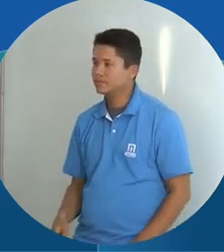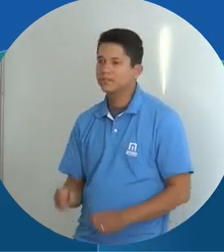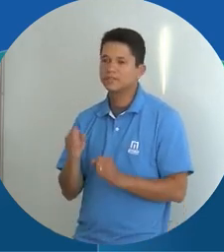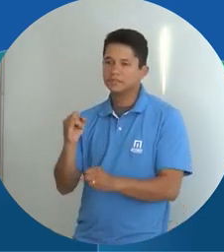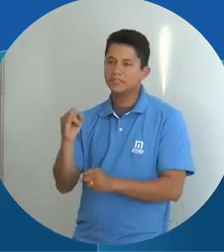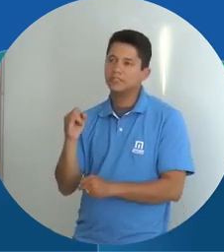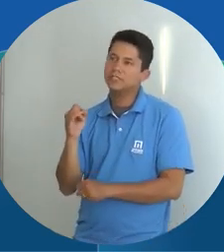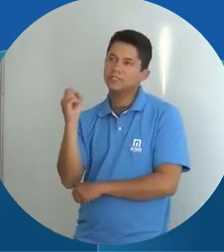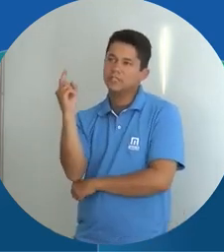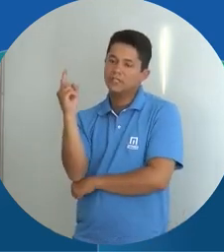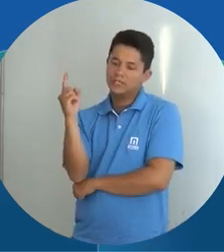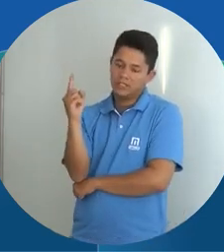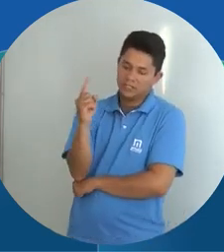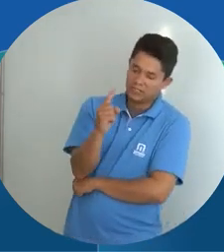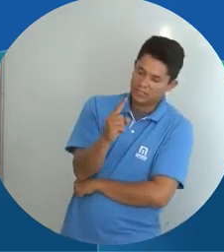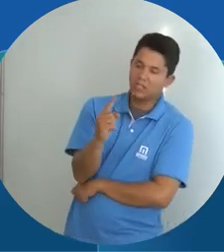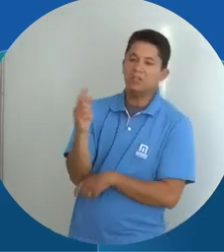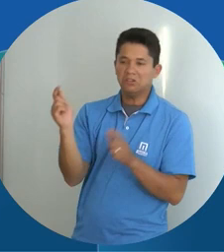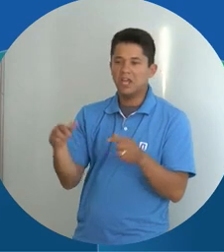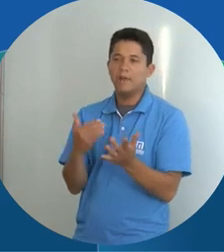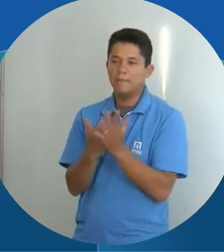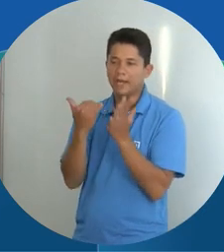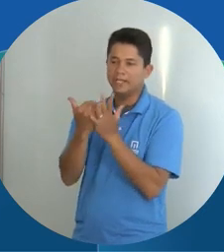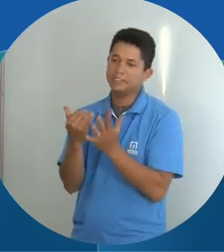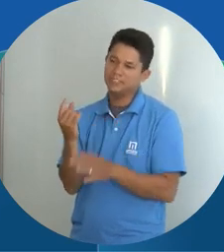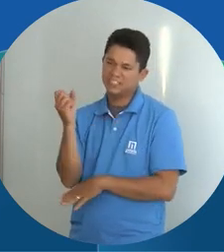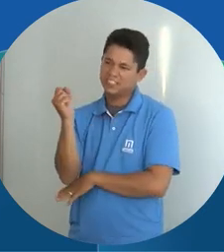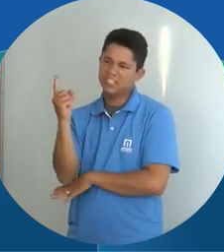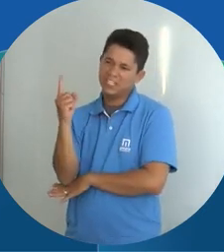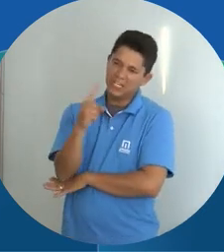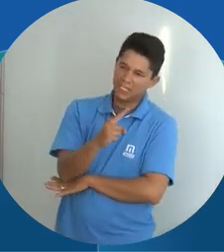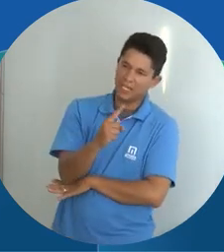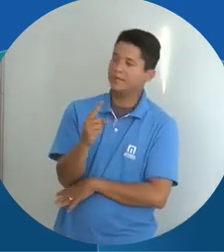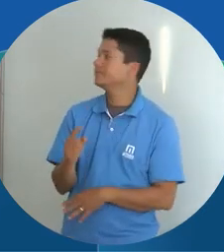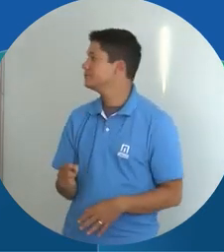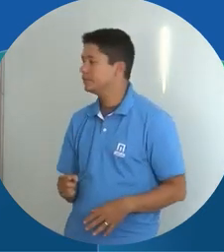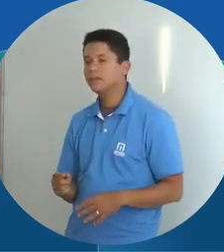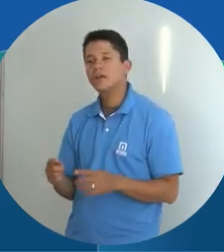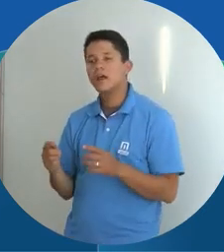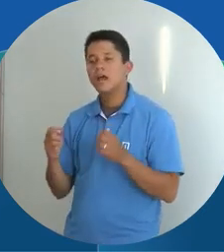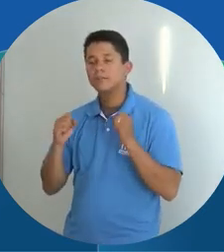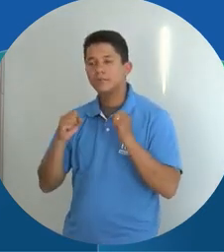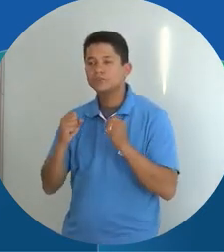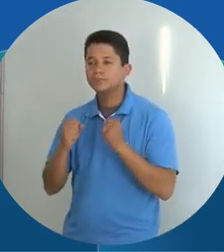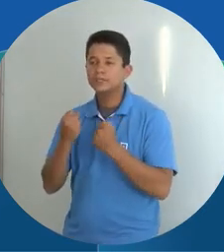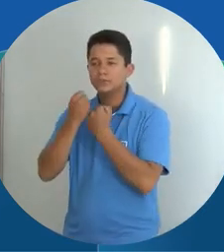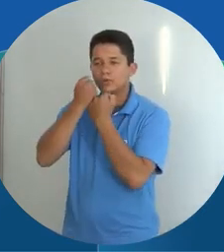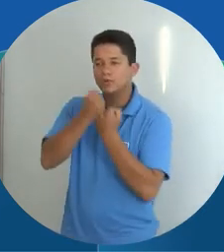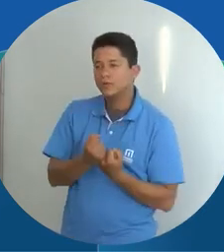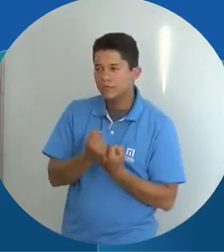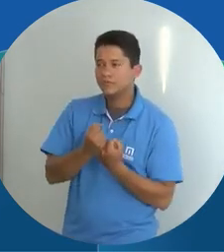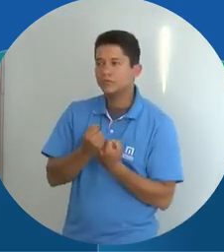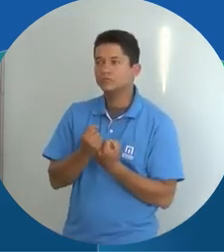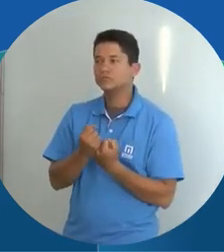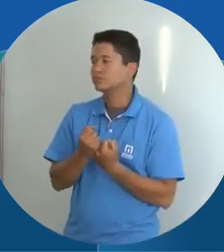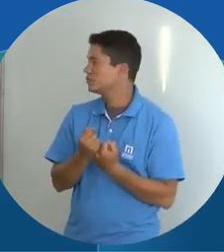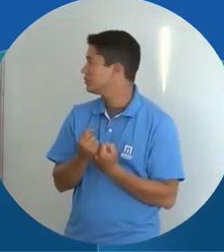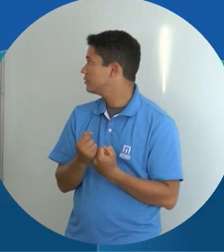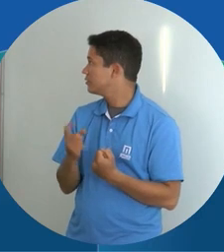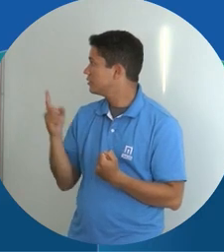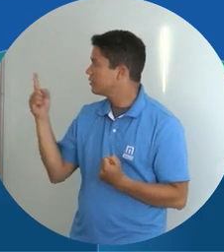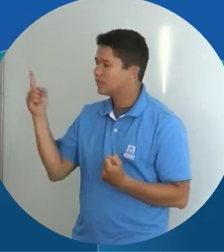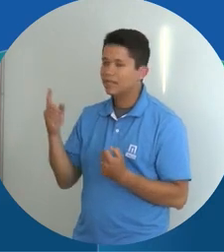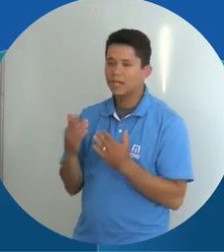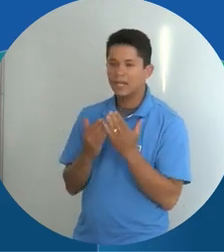até mais. Né? A gente possibilitou que o reforço fosse implantado com a utilização da estaca lateralmente à